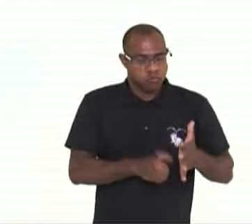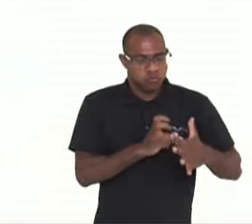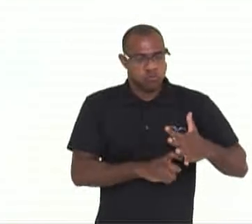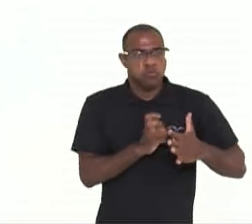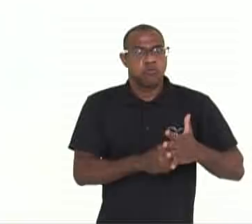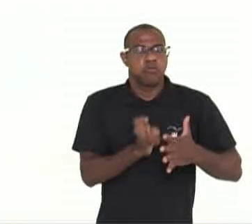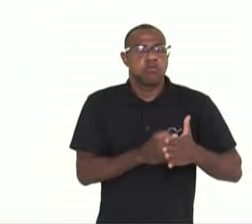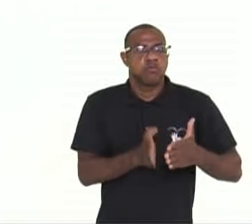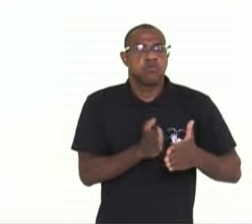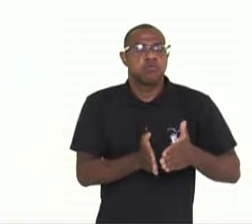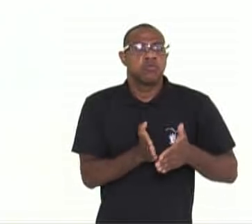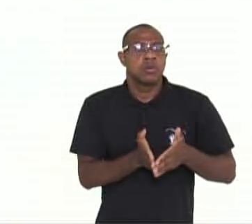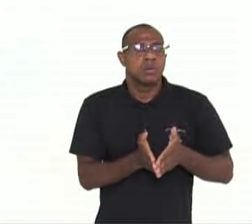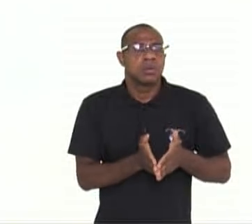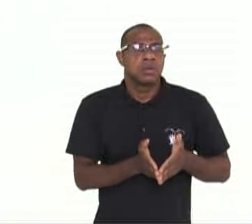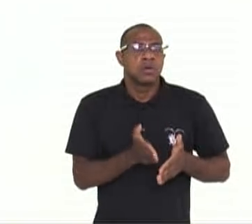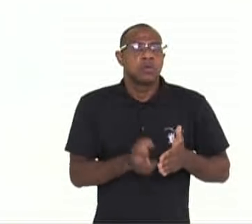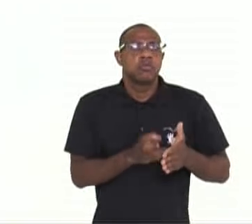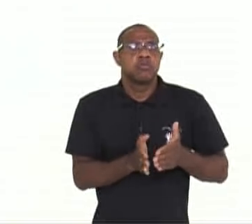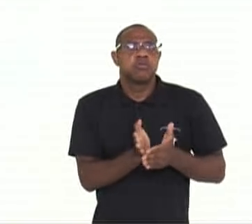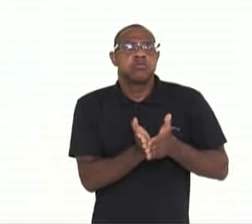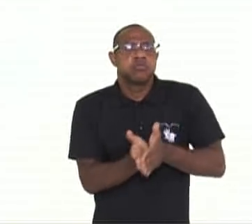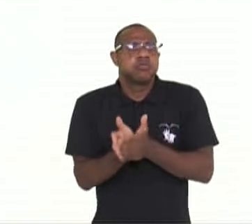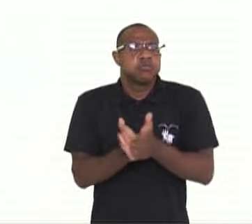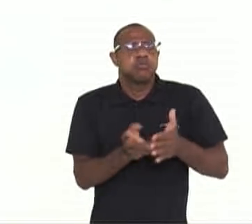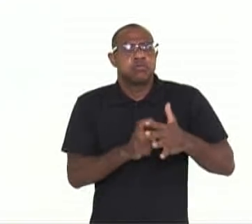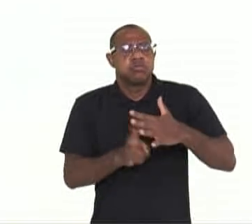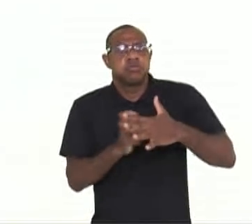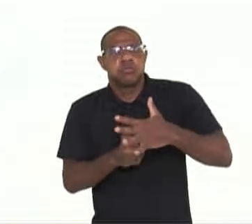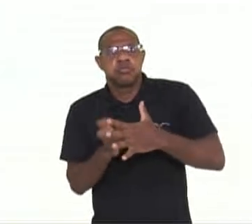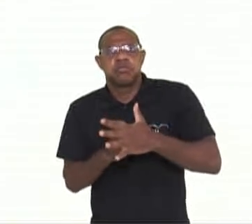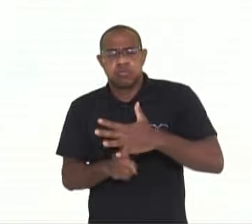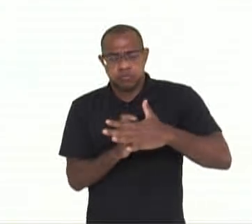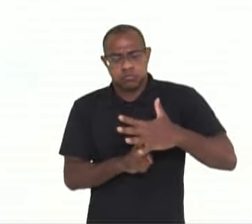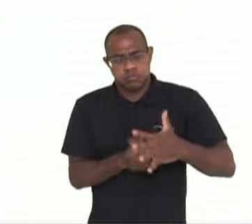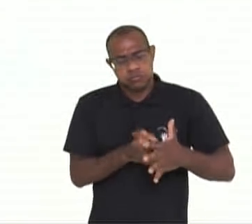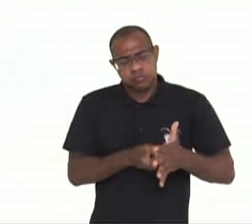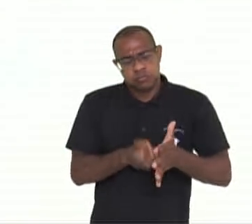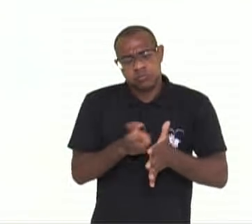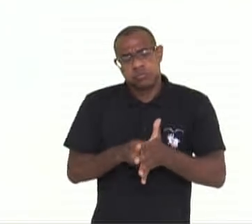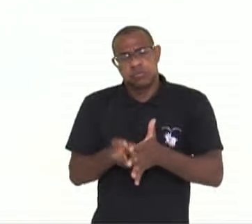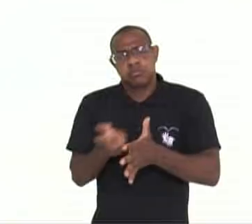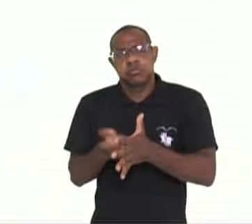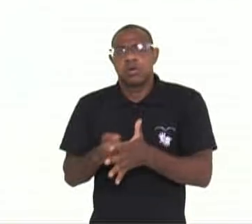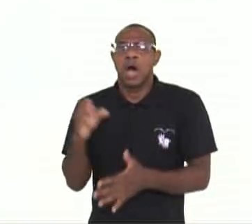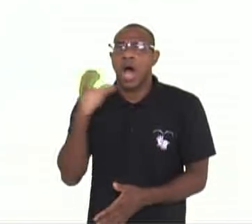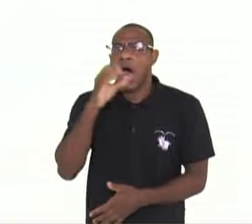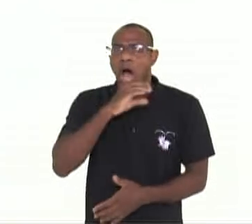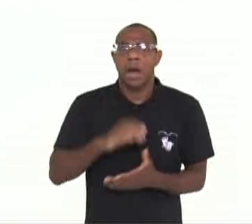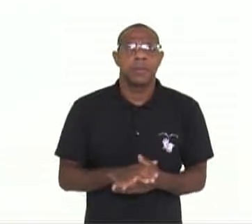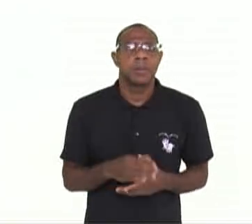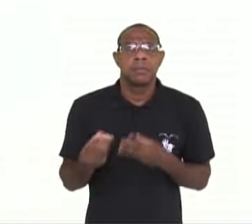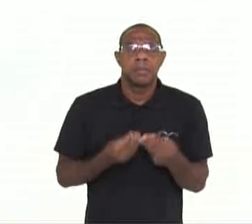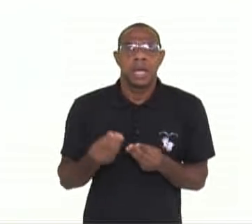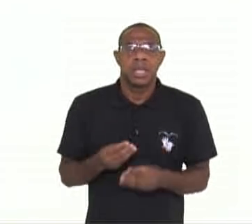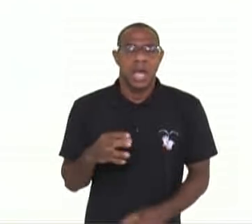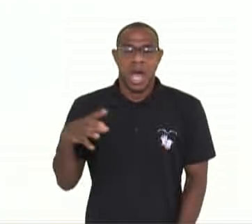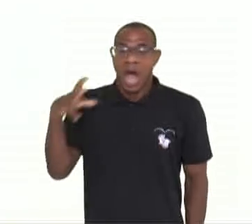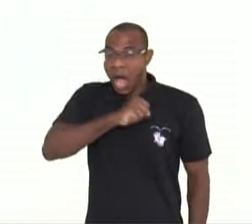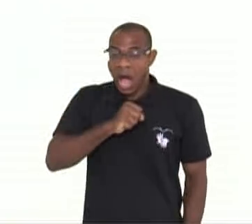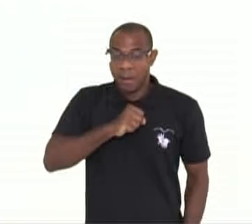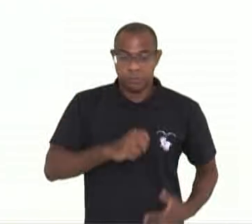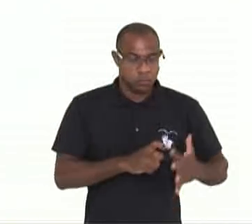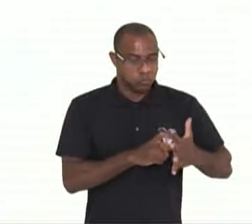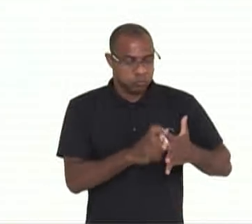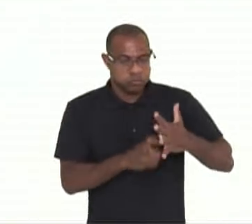se desenrola, como num conto de fadas, esse surpreendente panorama. Não corremos, mas voamos por cima